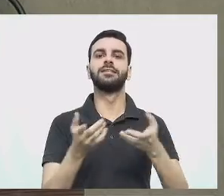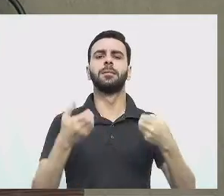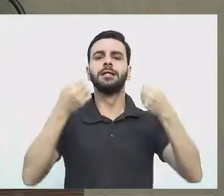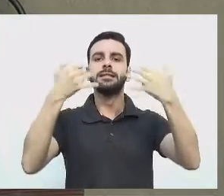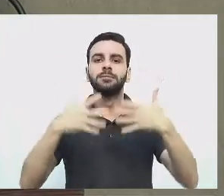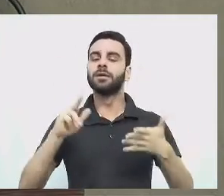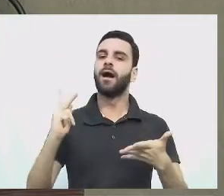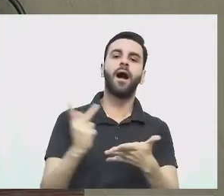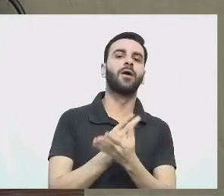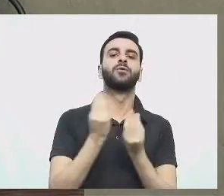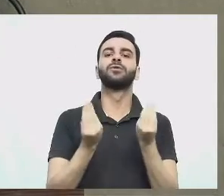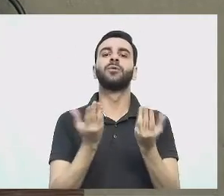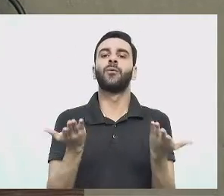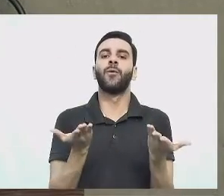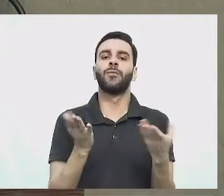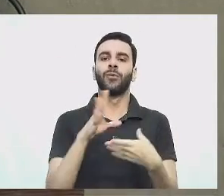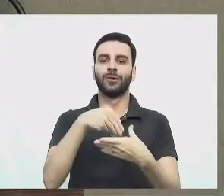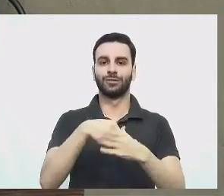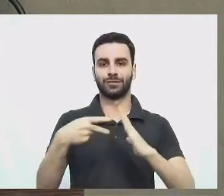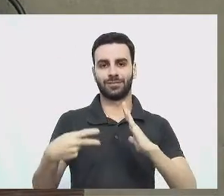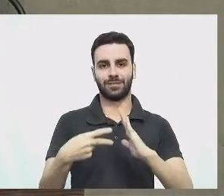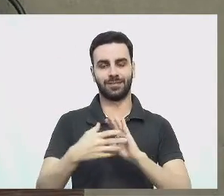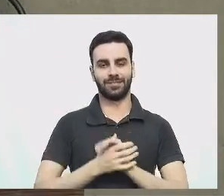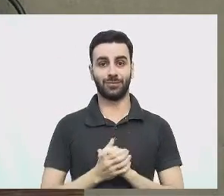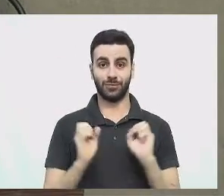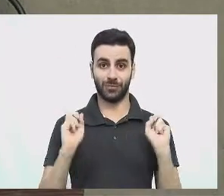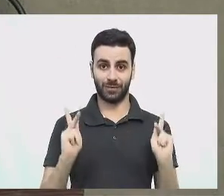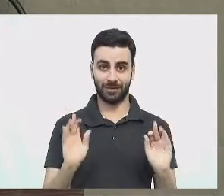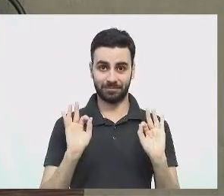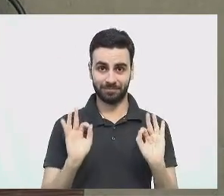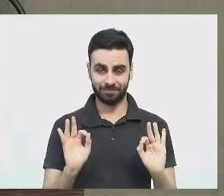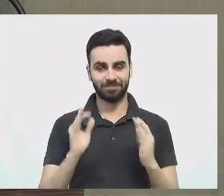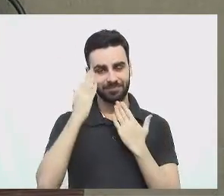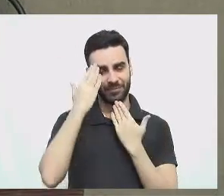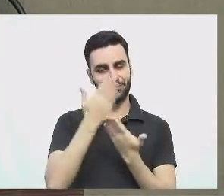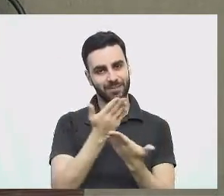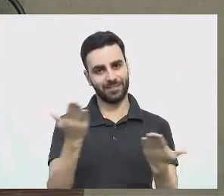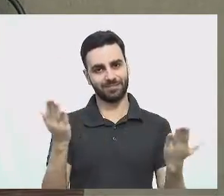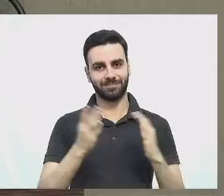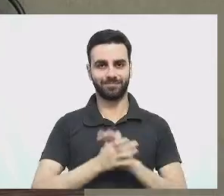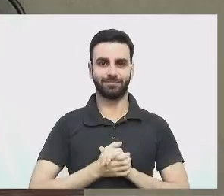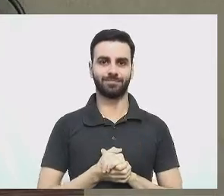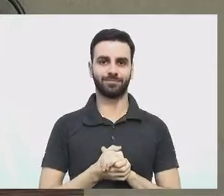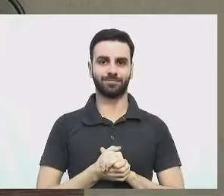relatar o que aconteceu aqui dentro dessa sala hoje. Ok? Muito obrigado, gente.